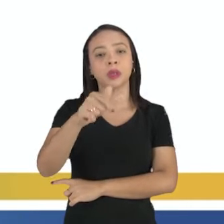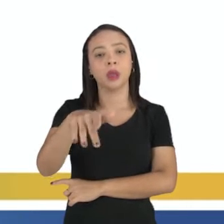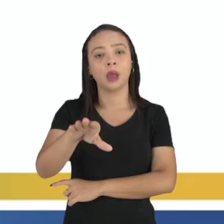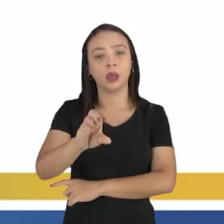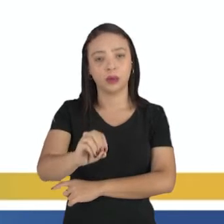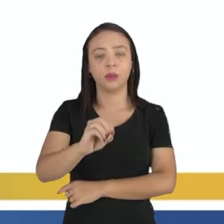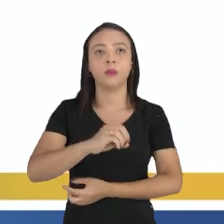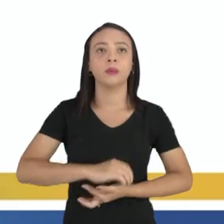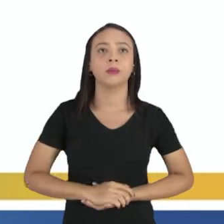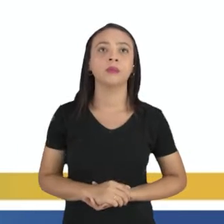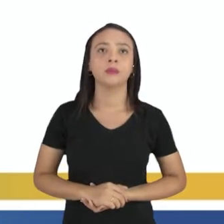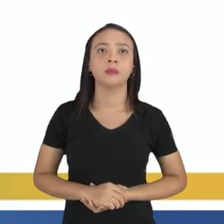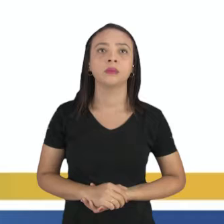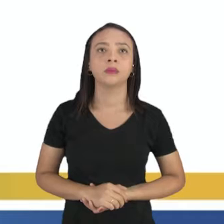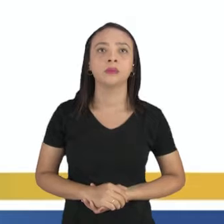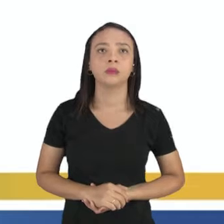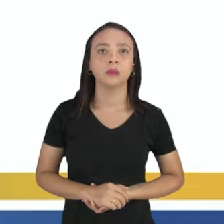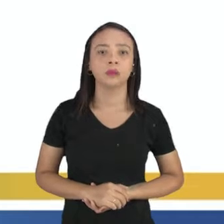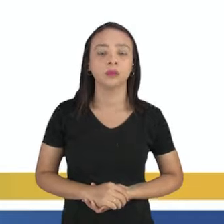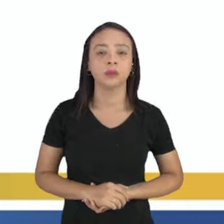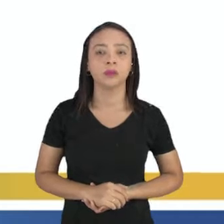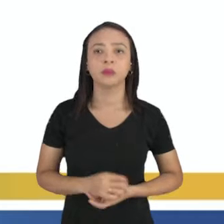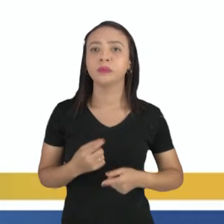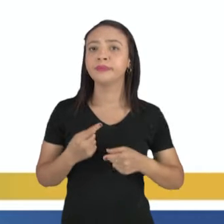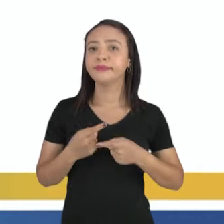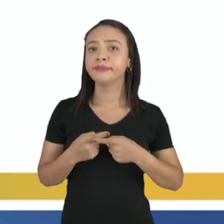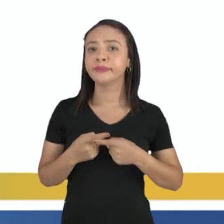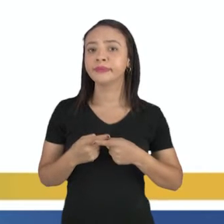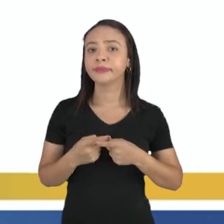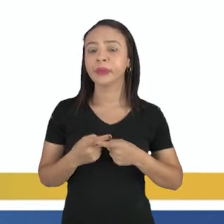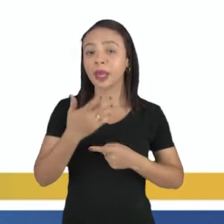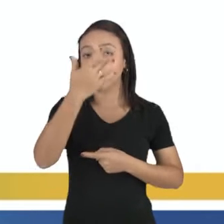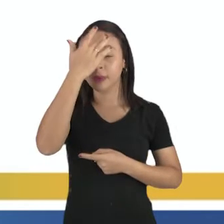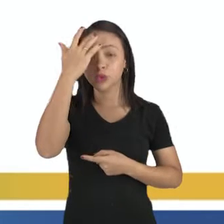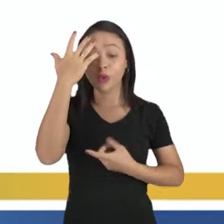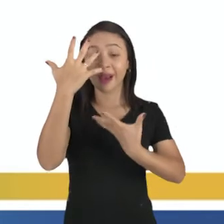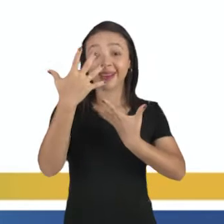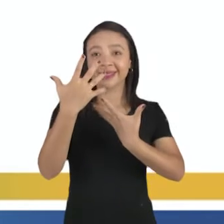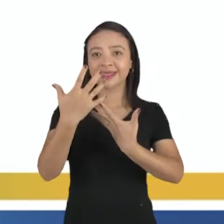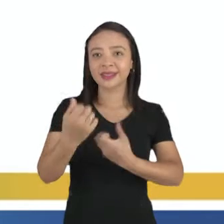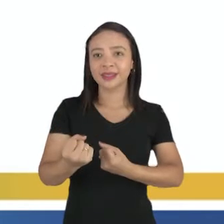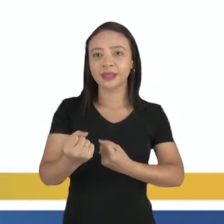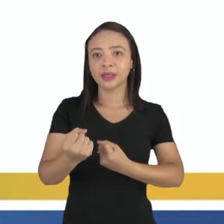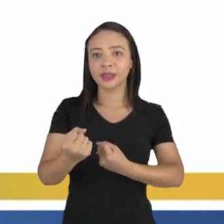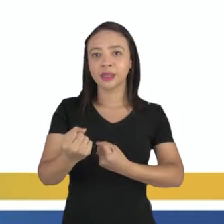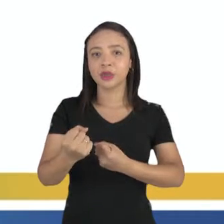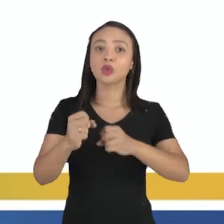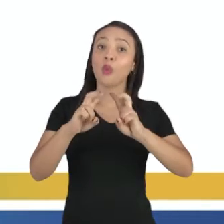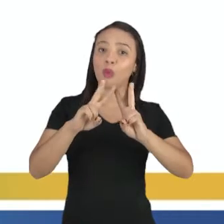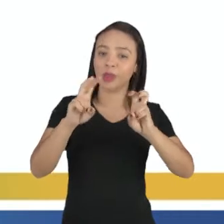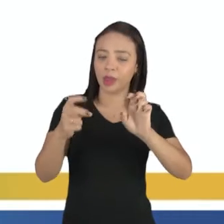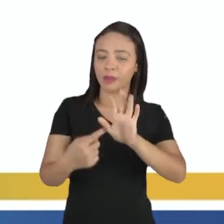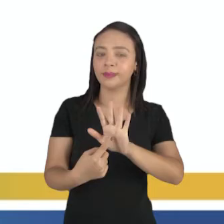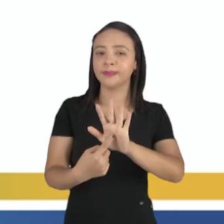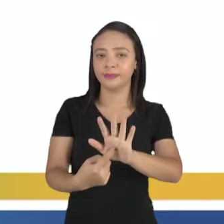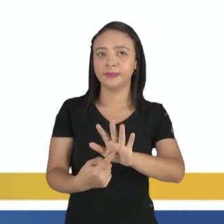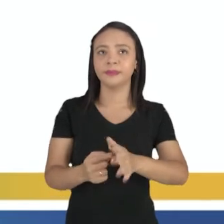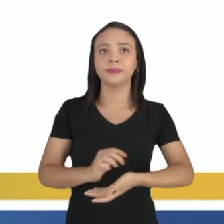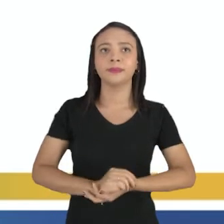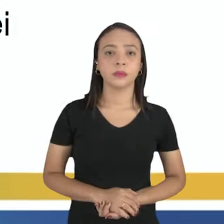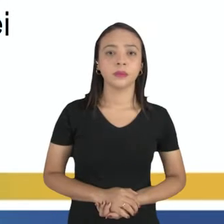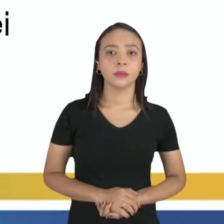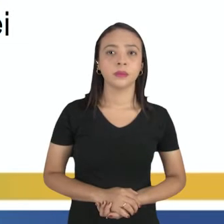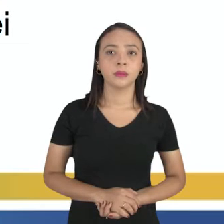associação. Associação. Para quê? Para convencer o leitor a respeito do que está sendo